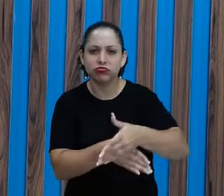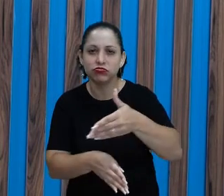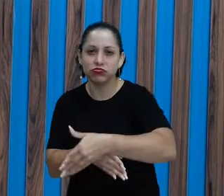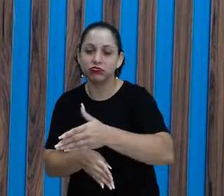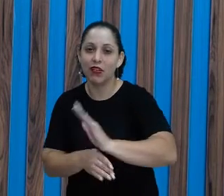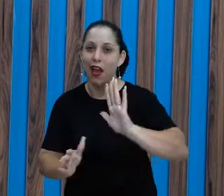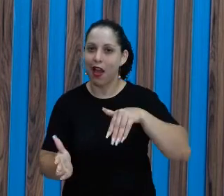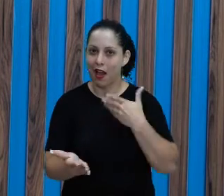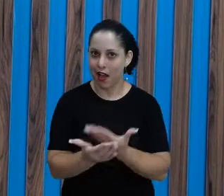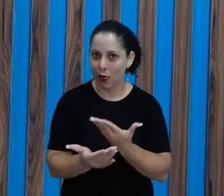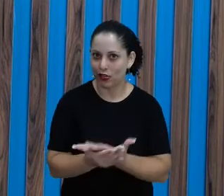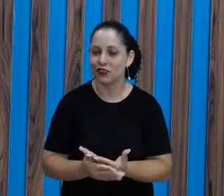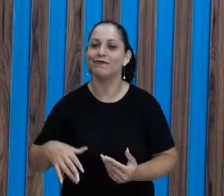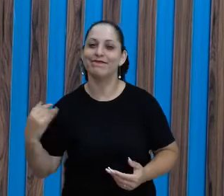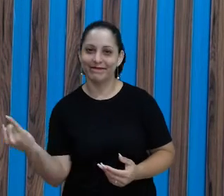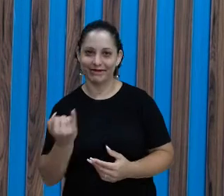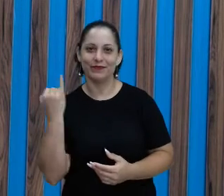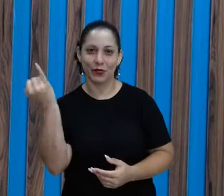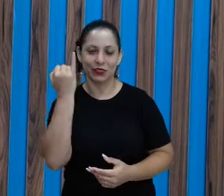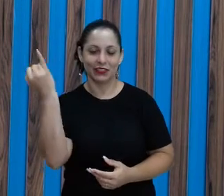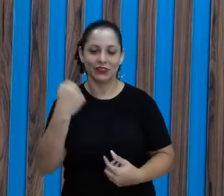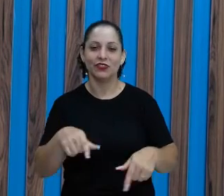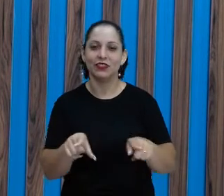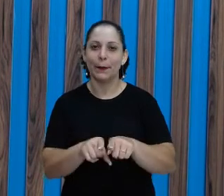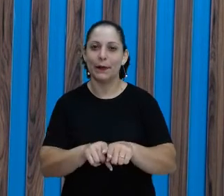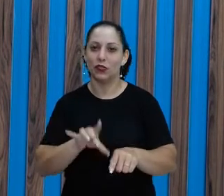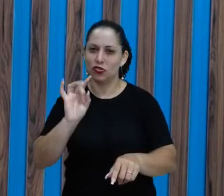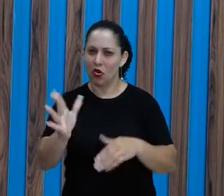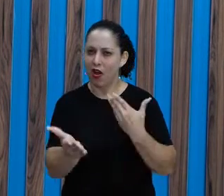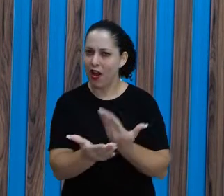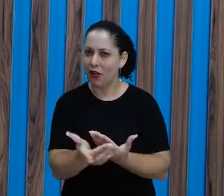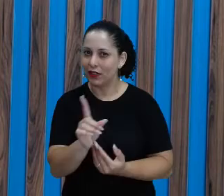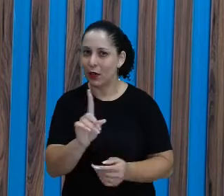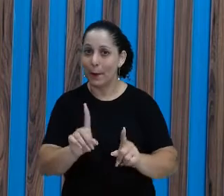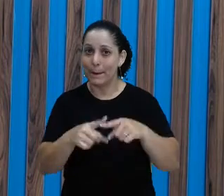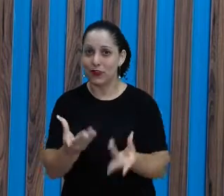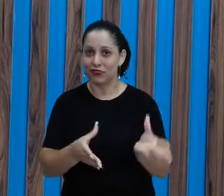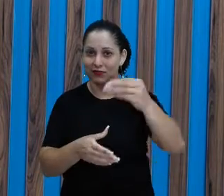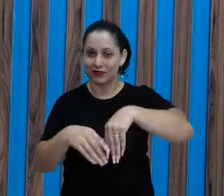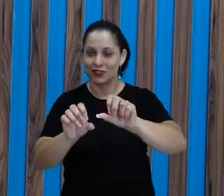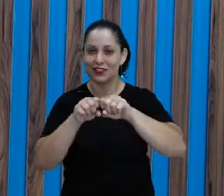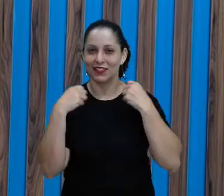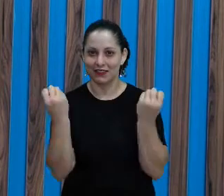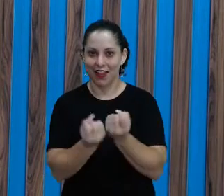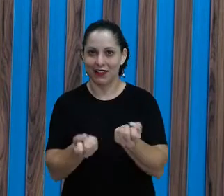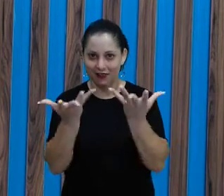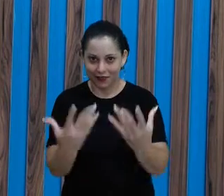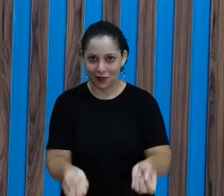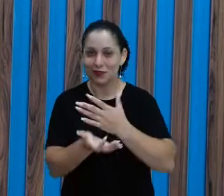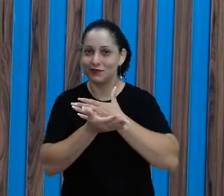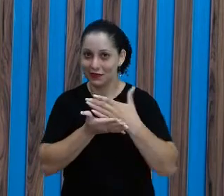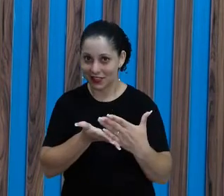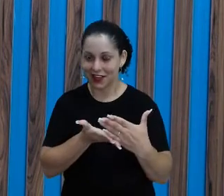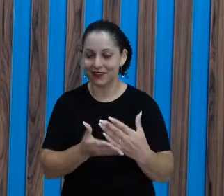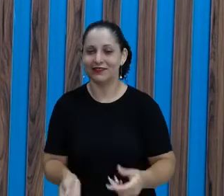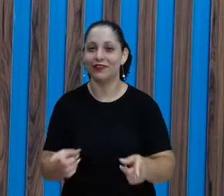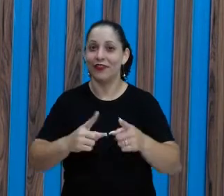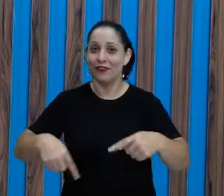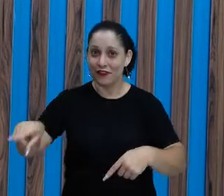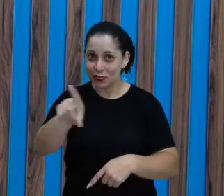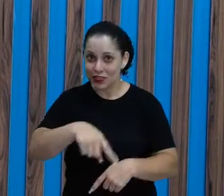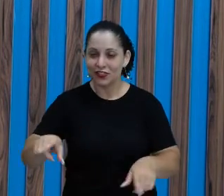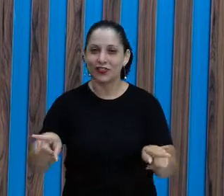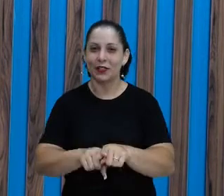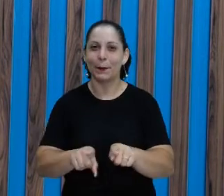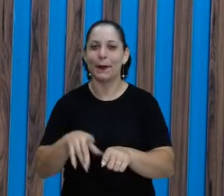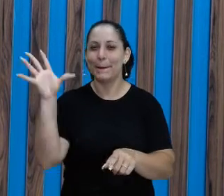também é algo muito importante, não só das aulas, né, mas na nossa sociedade. Então, vamos embora. Vão aprendendo aí também, viu?